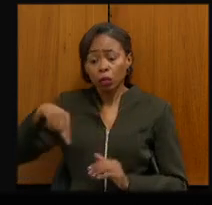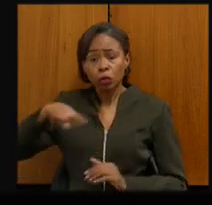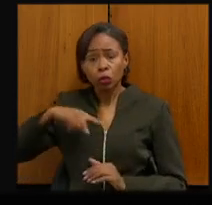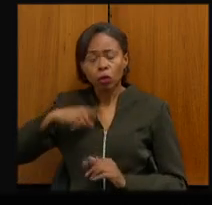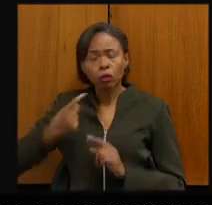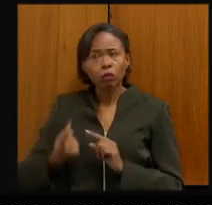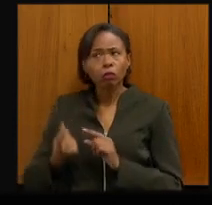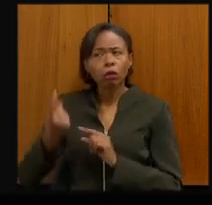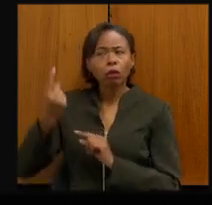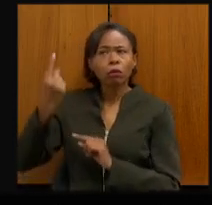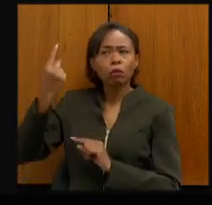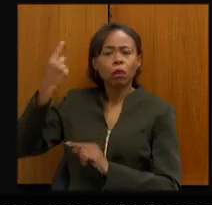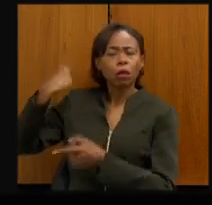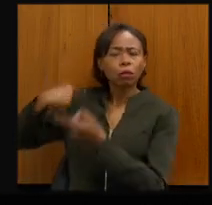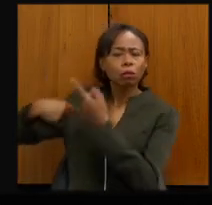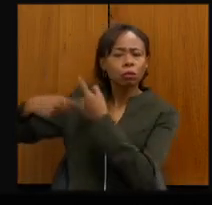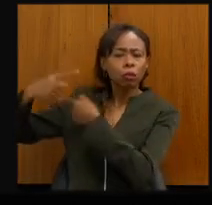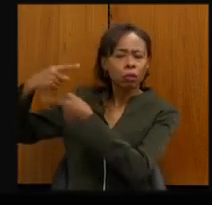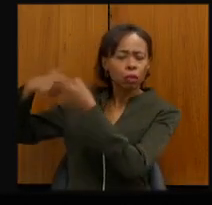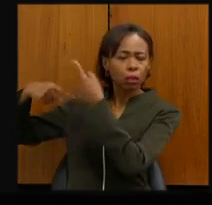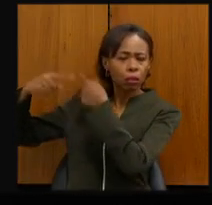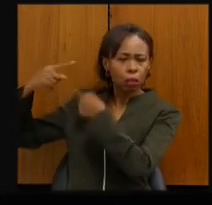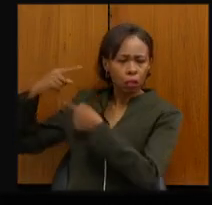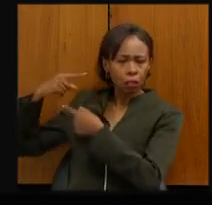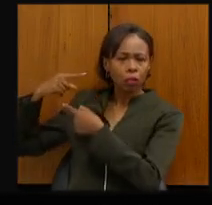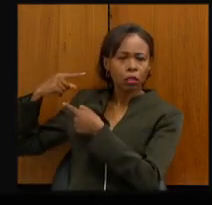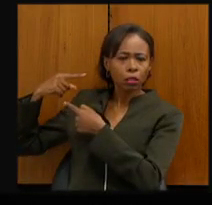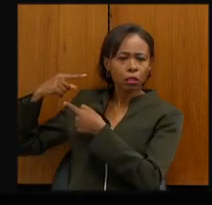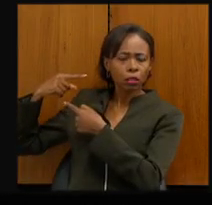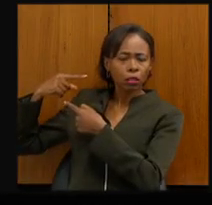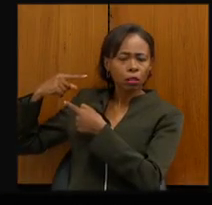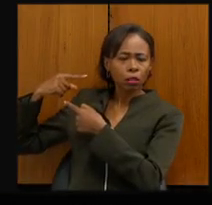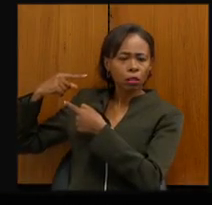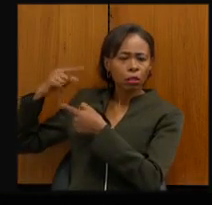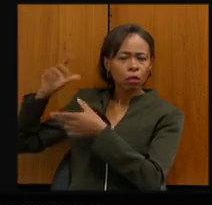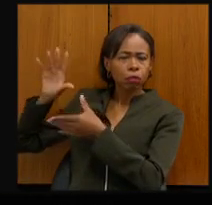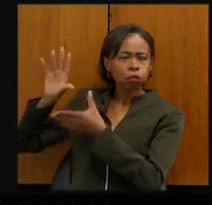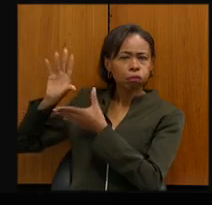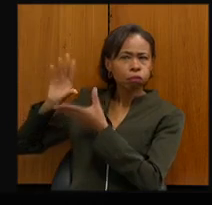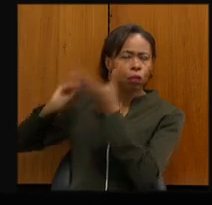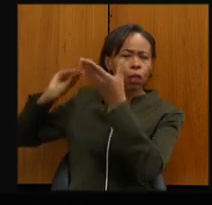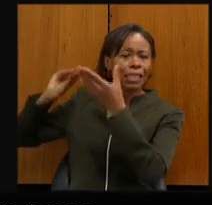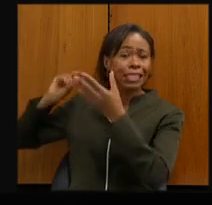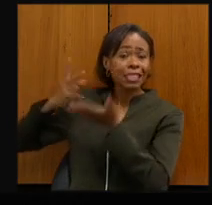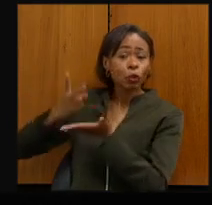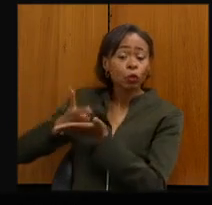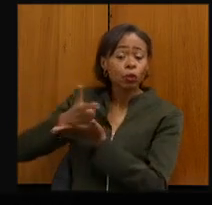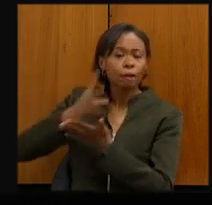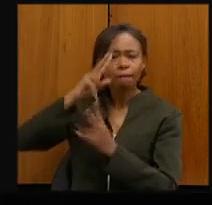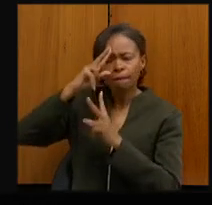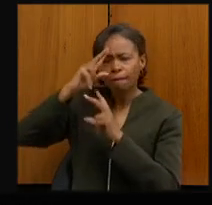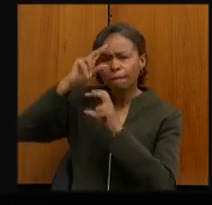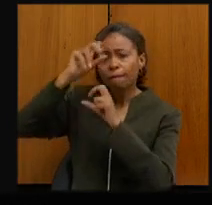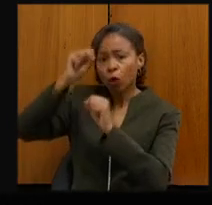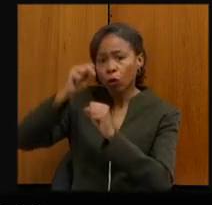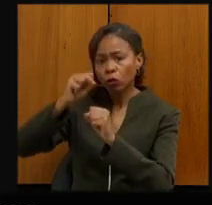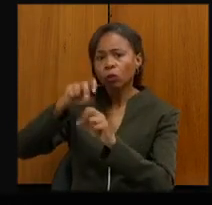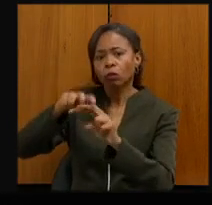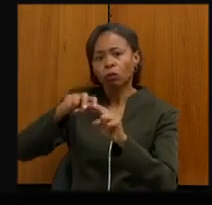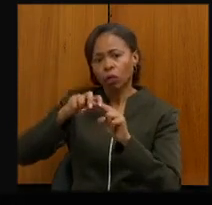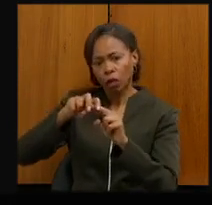ancestralidade é nós seguirmos fortes por causa dos nossos ancestrais